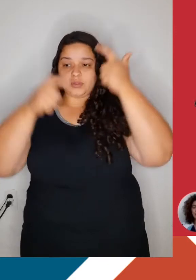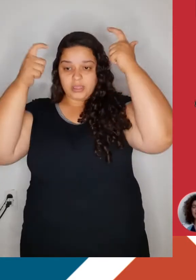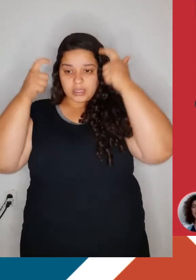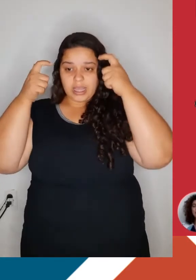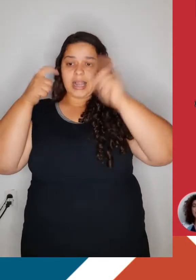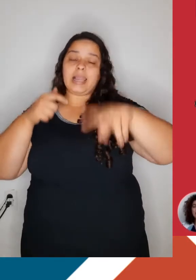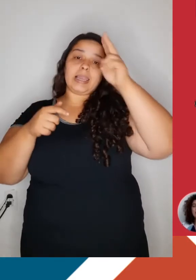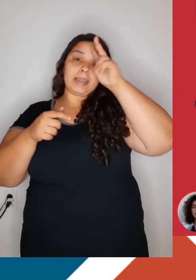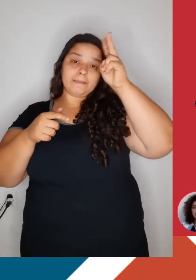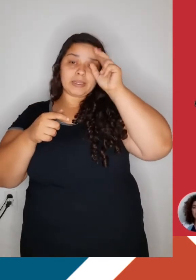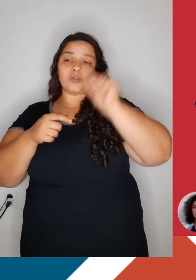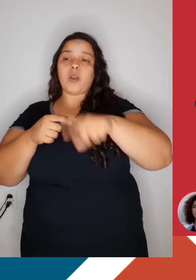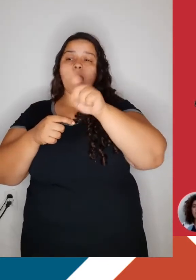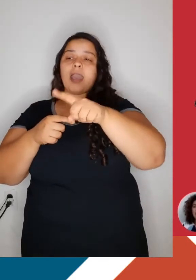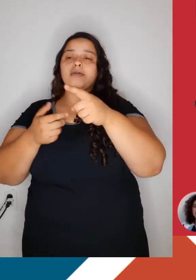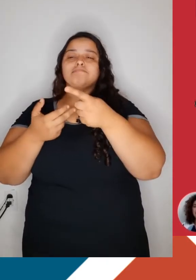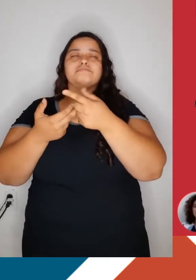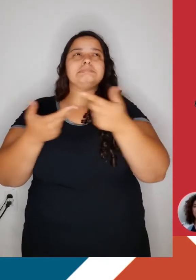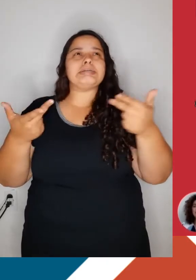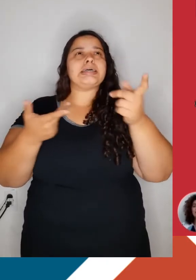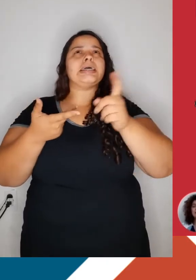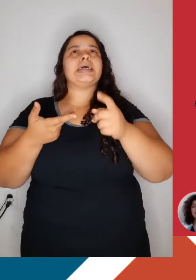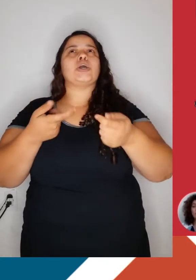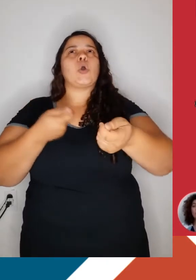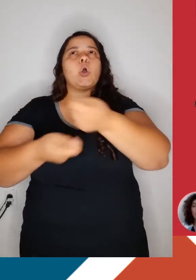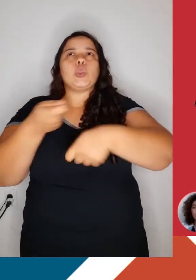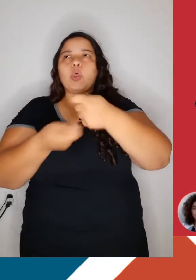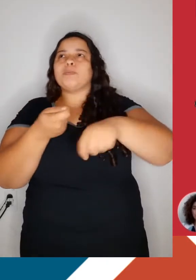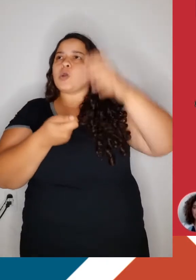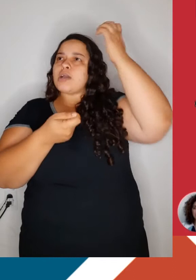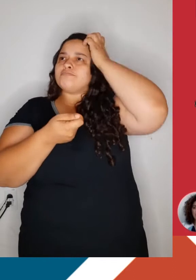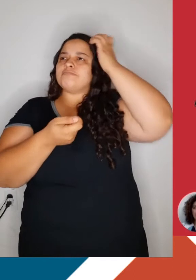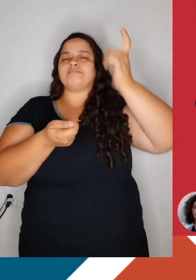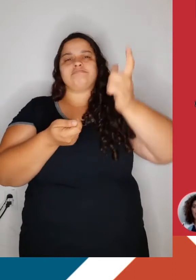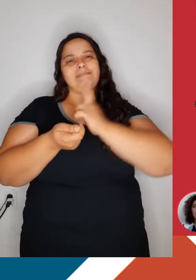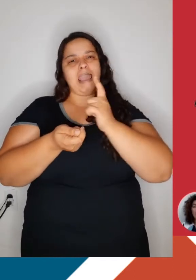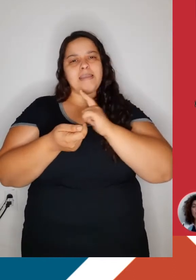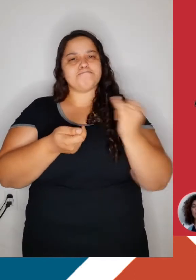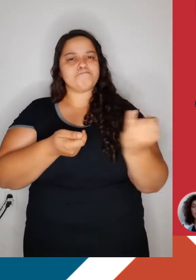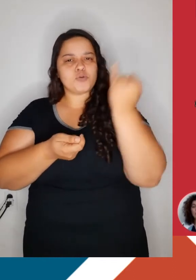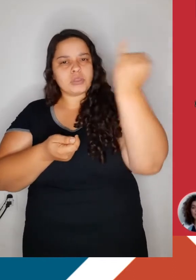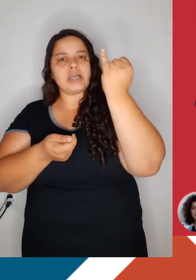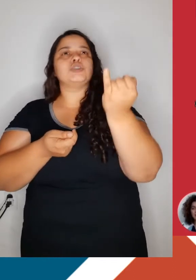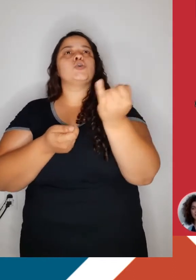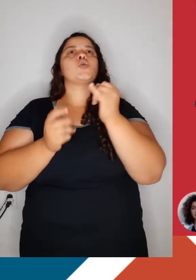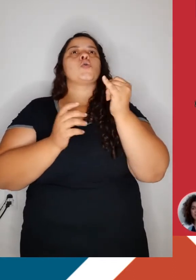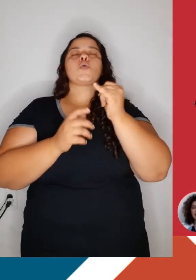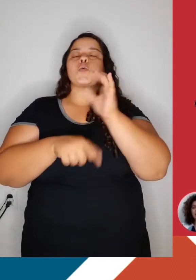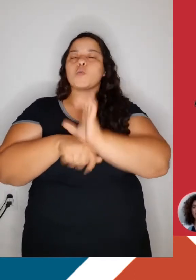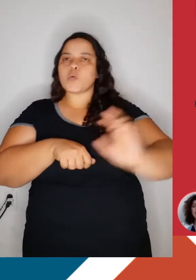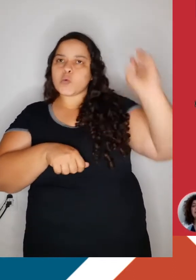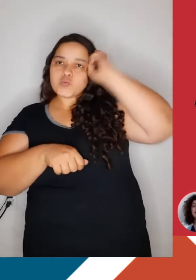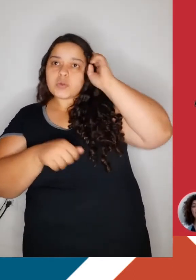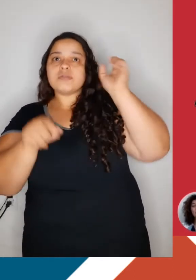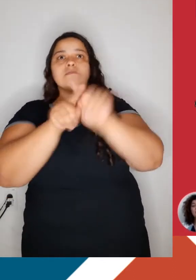reinado. Lembrando que a escravidão é considerada um dos alicerces econômicos do Estado Imperial, moldando a cultura daquela